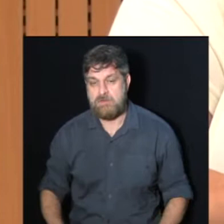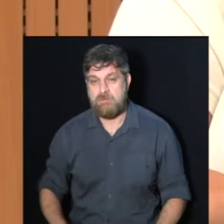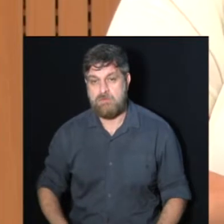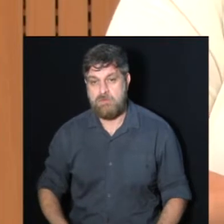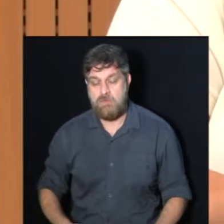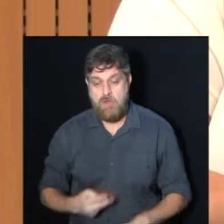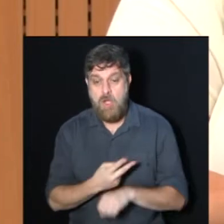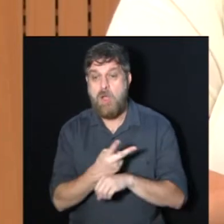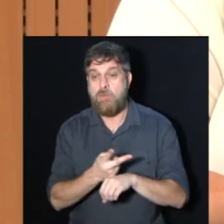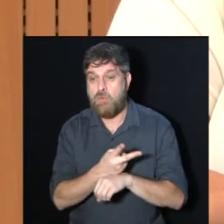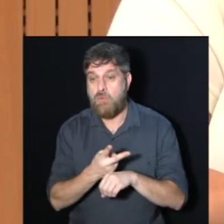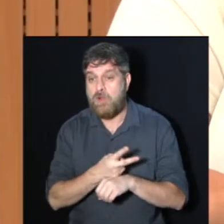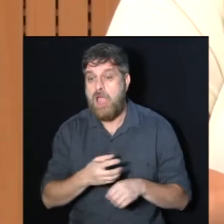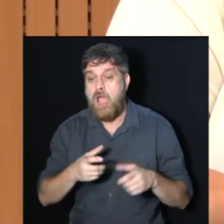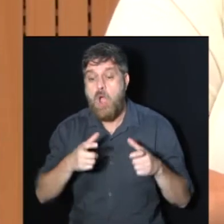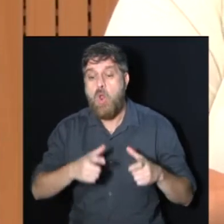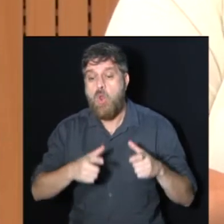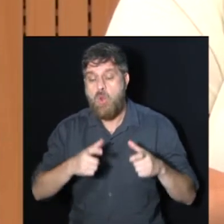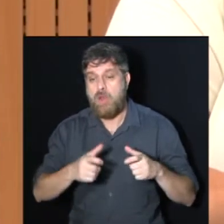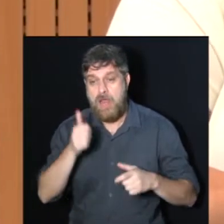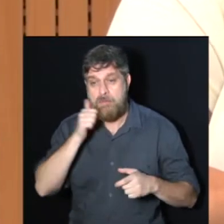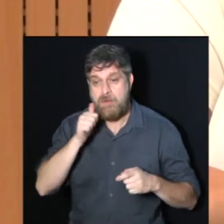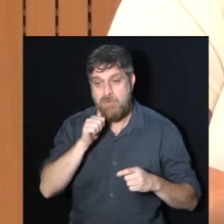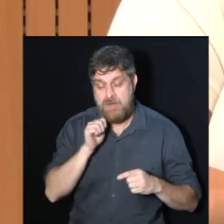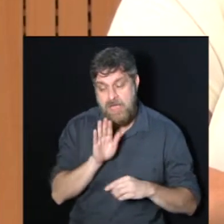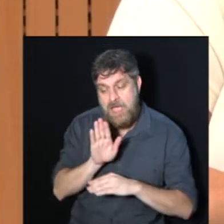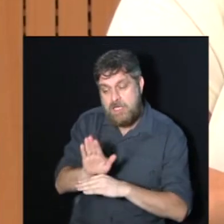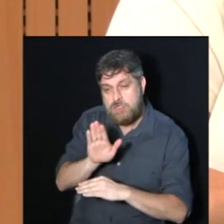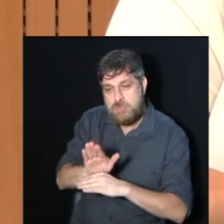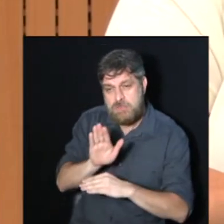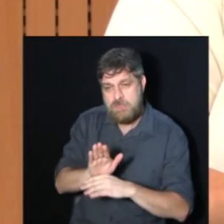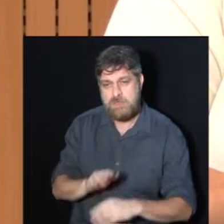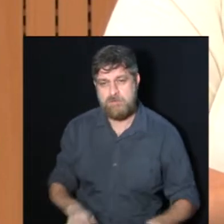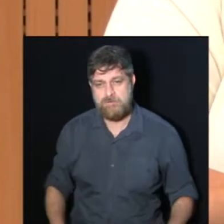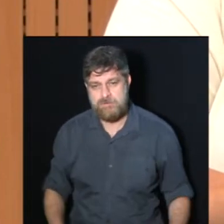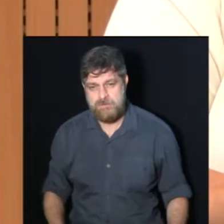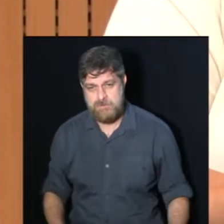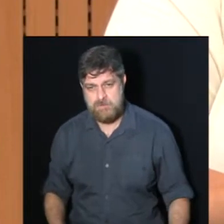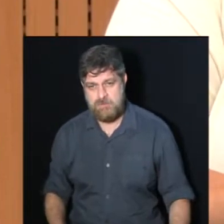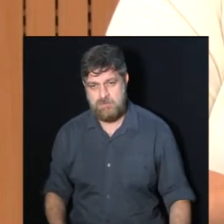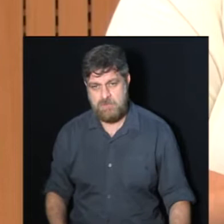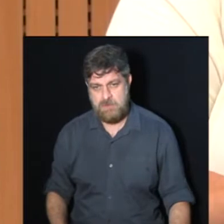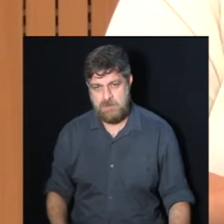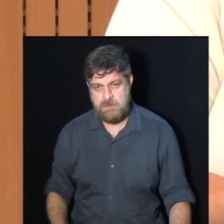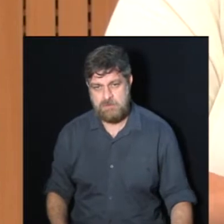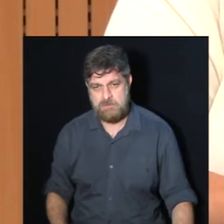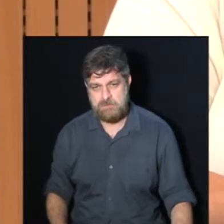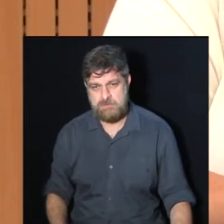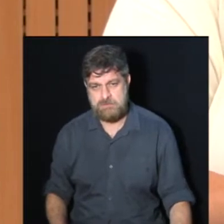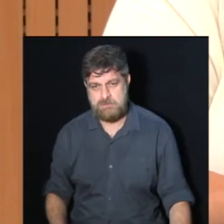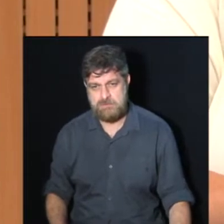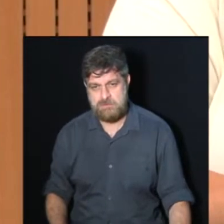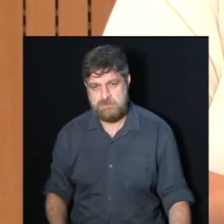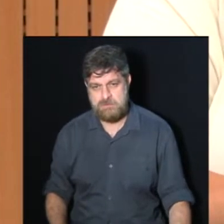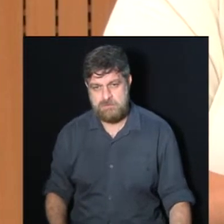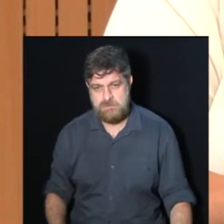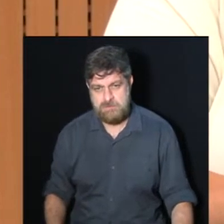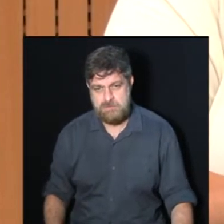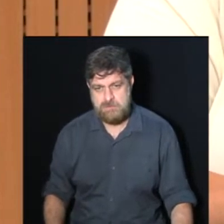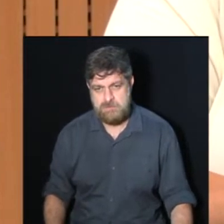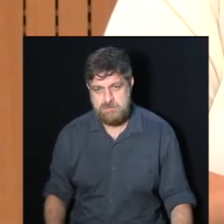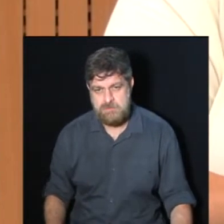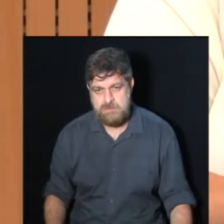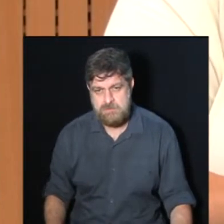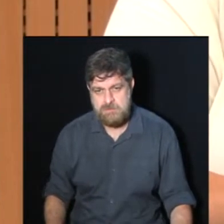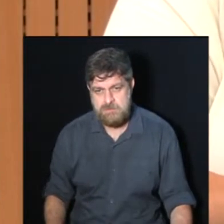femininas. E aí a gente tem uma...